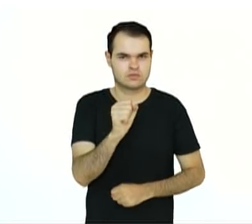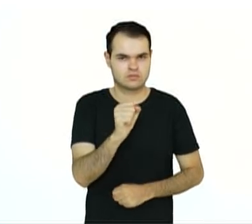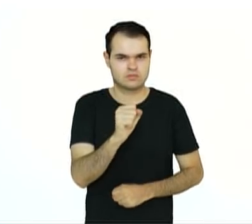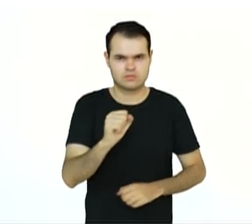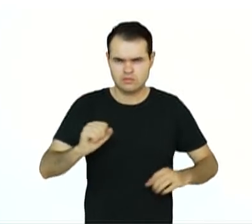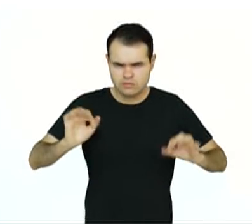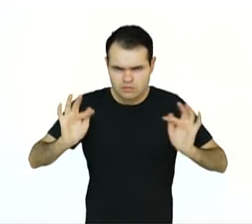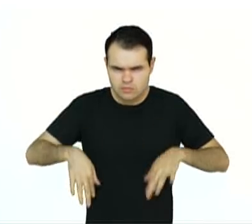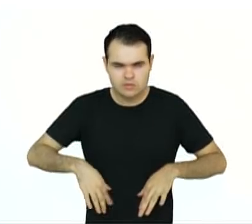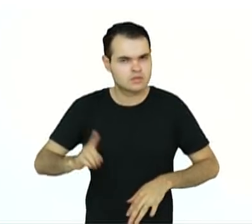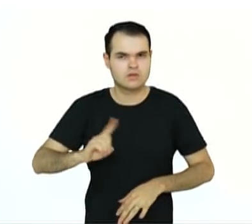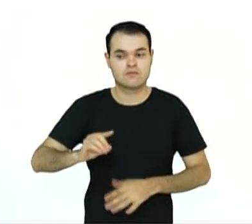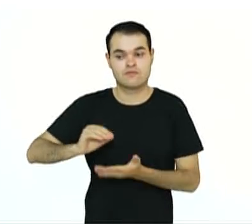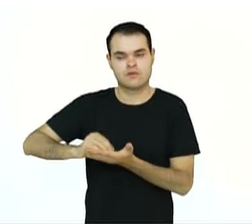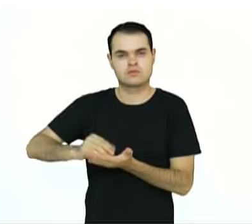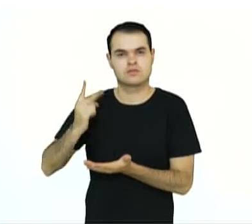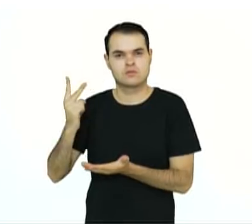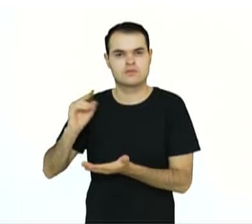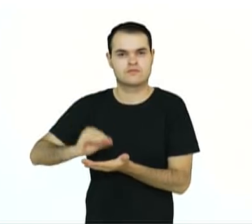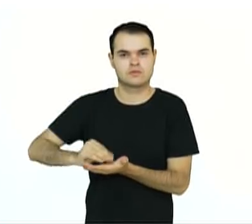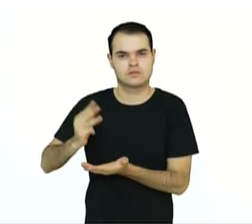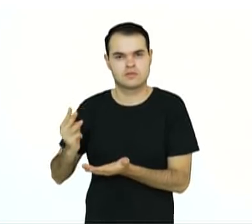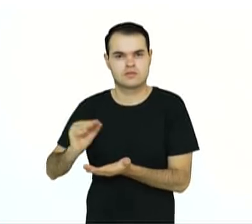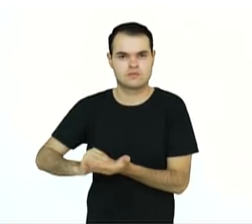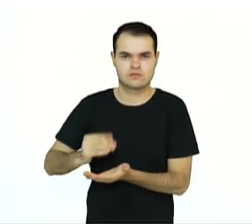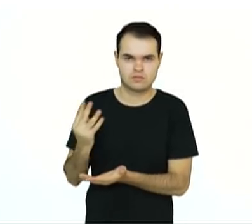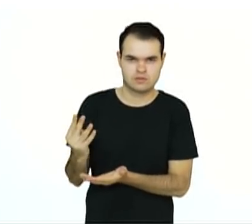Não, porque falta a área 2, a área 3 e a área 4.